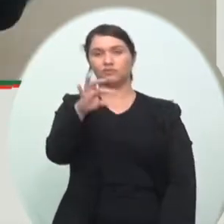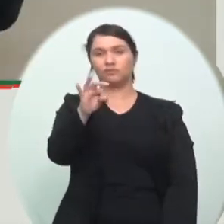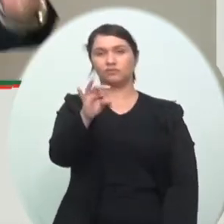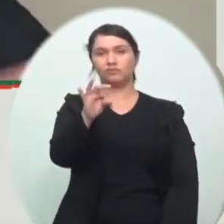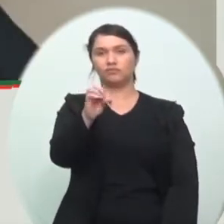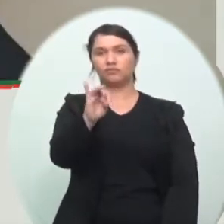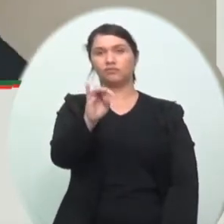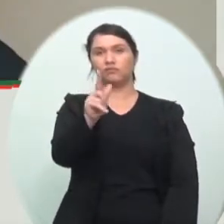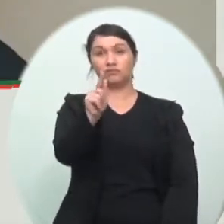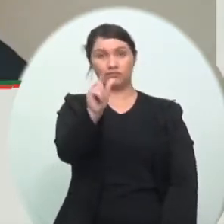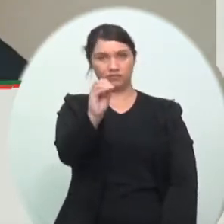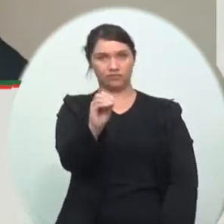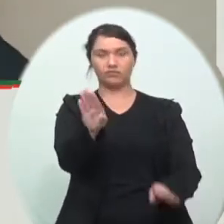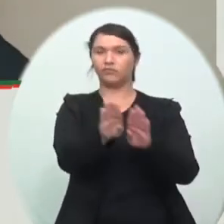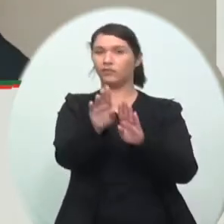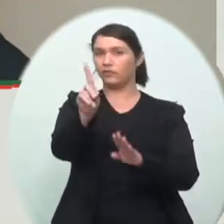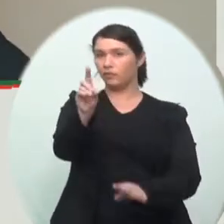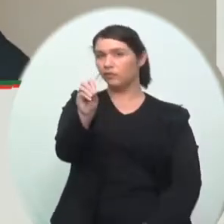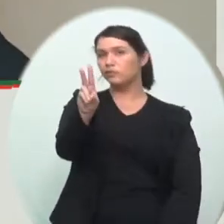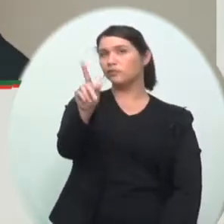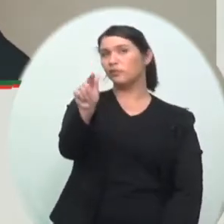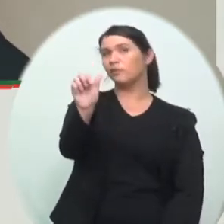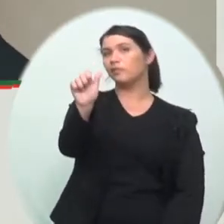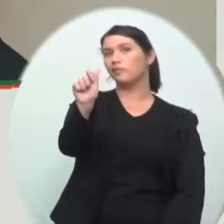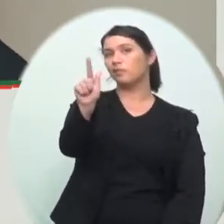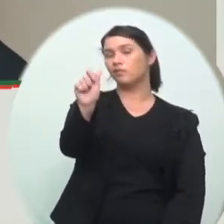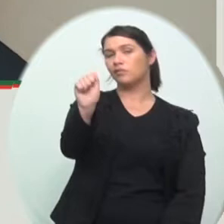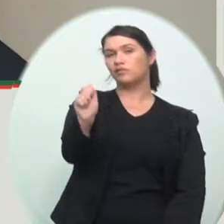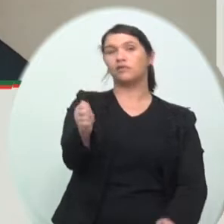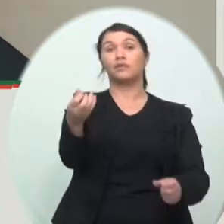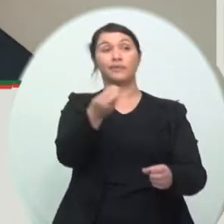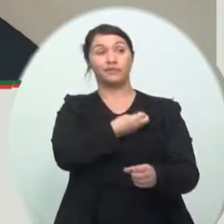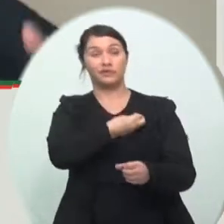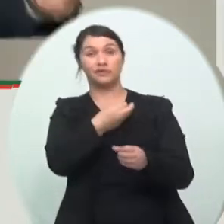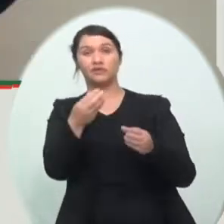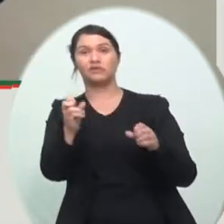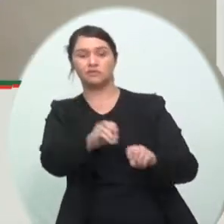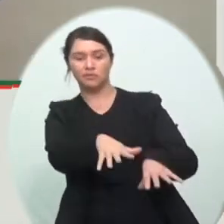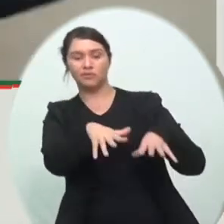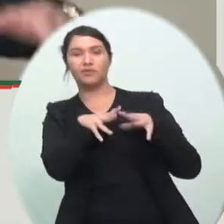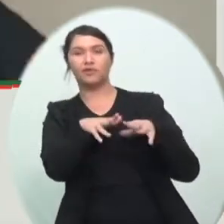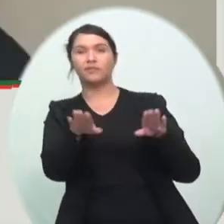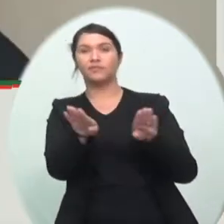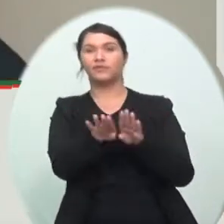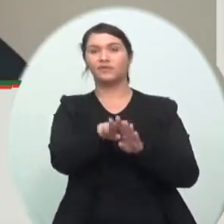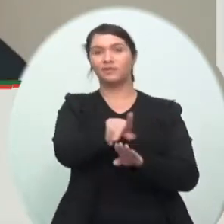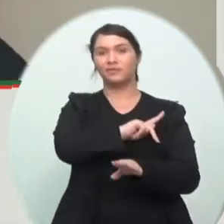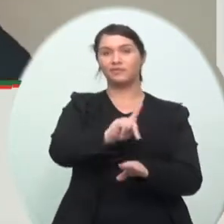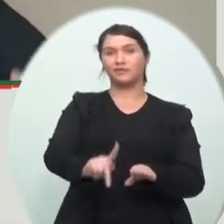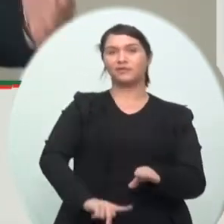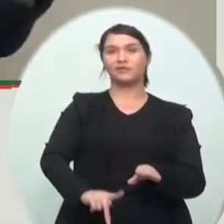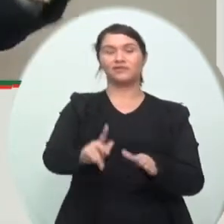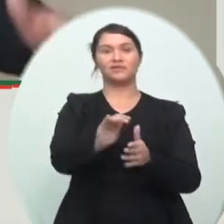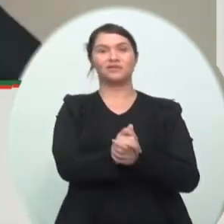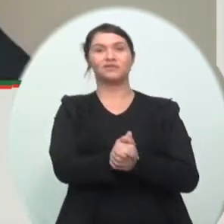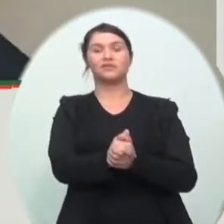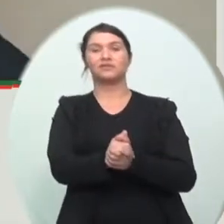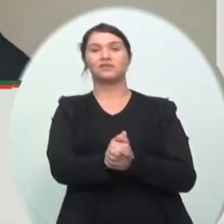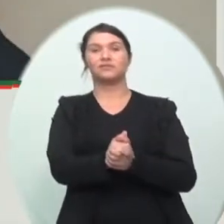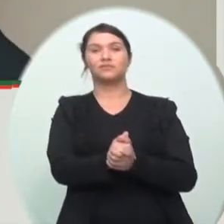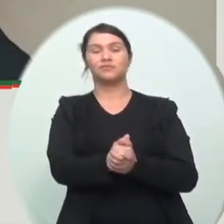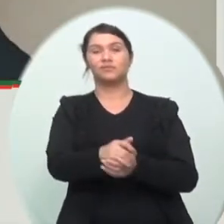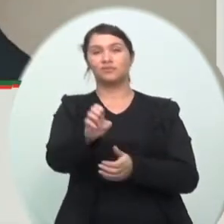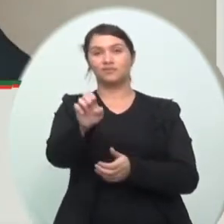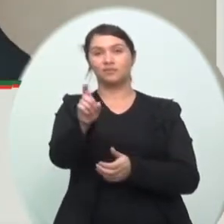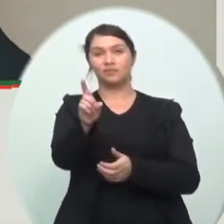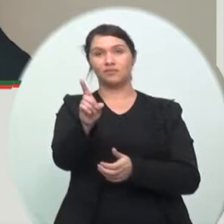o resto dos voluntários que estão ali, não vou citá-los, mas chegou o presidente agora, está lá filmando, Eduardo, chegou um pouquinho porque